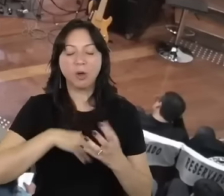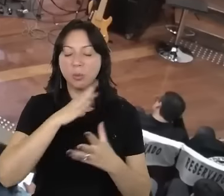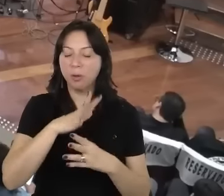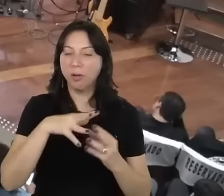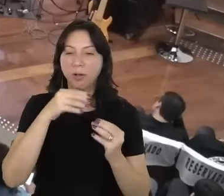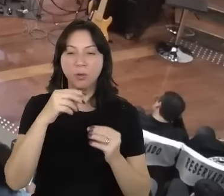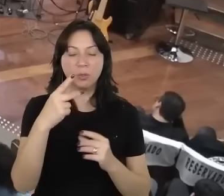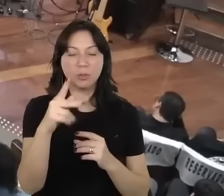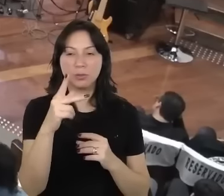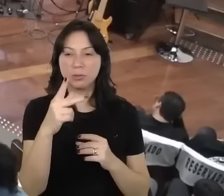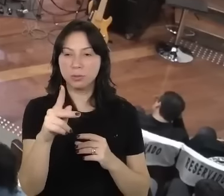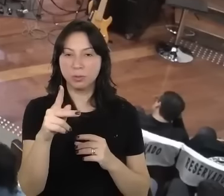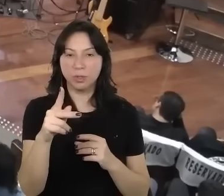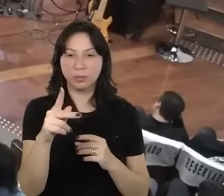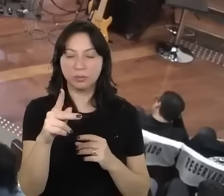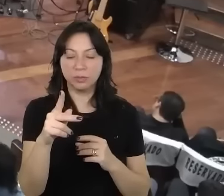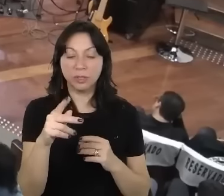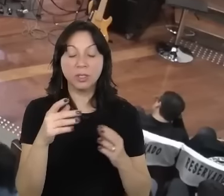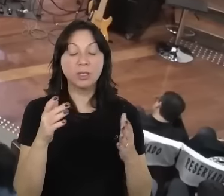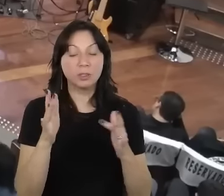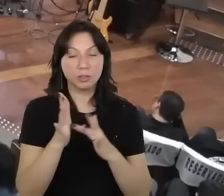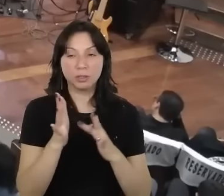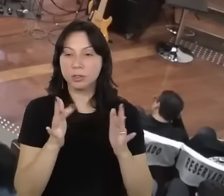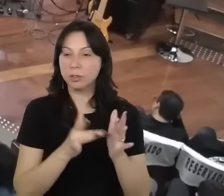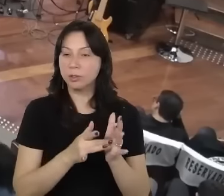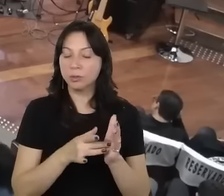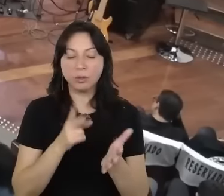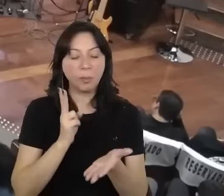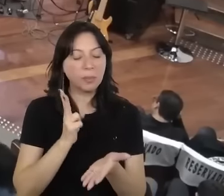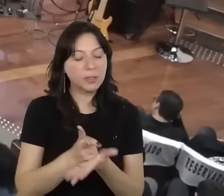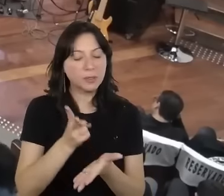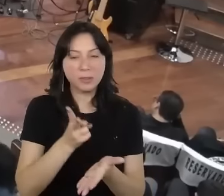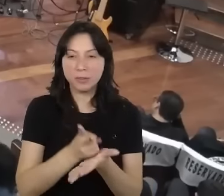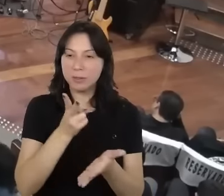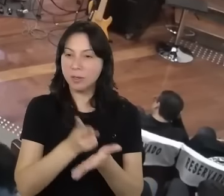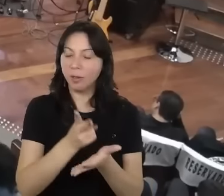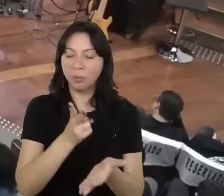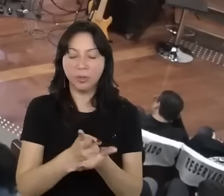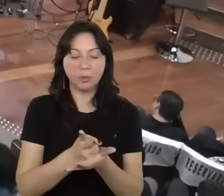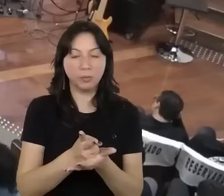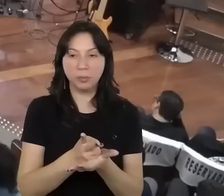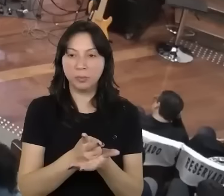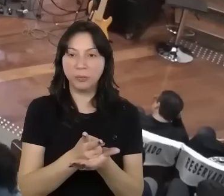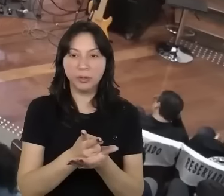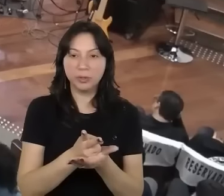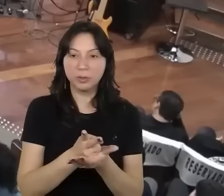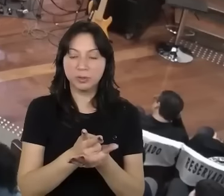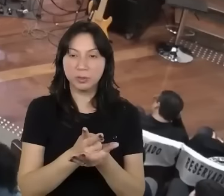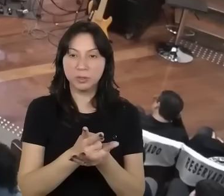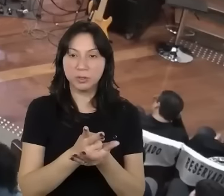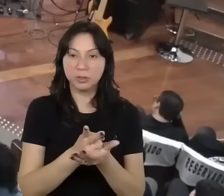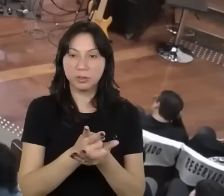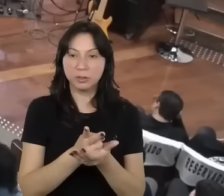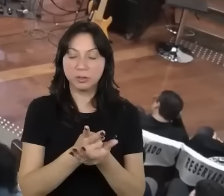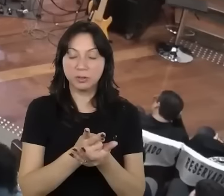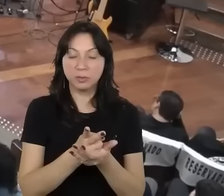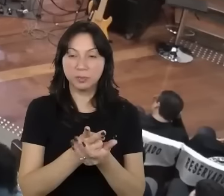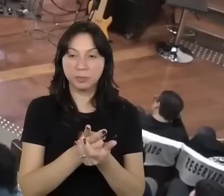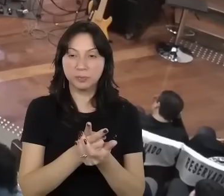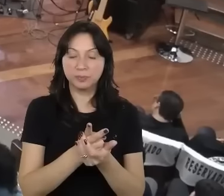alma ele é o mesmo ontem é o mesmo hoje e para sempre o mesmo mas a última